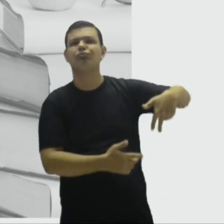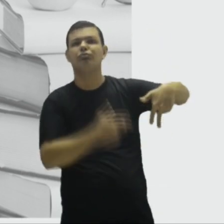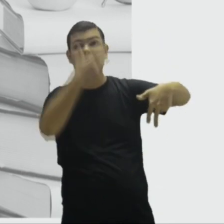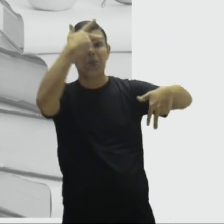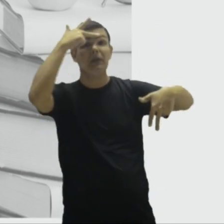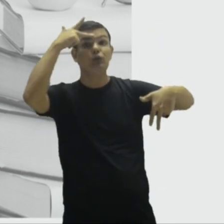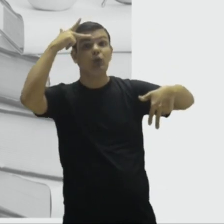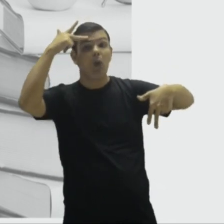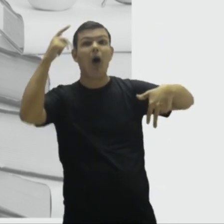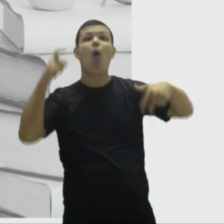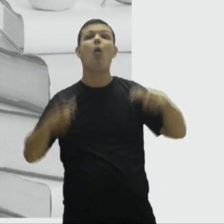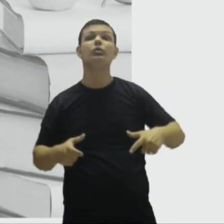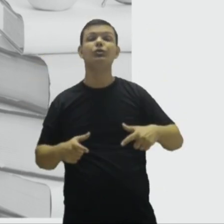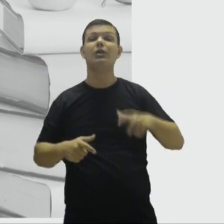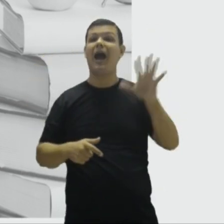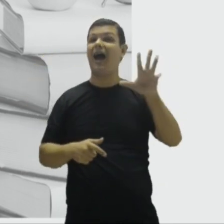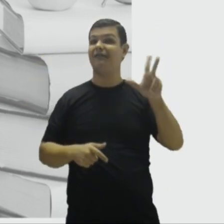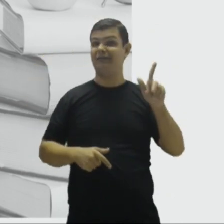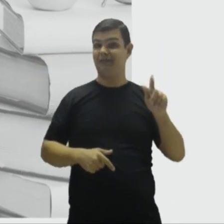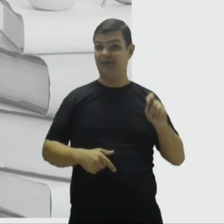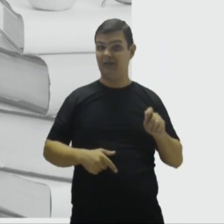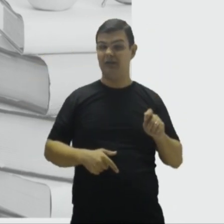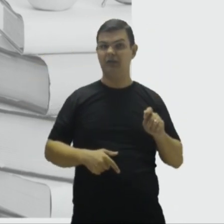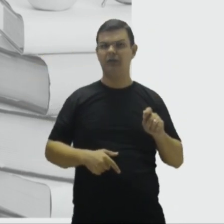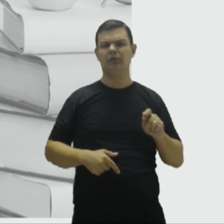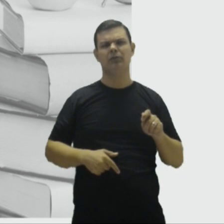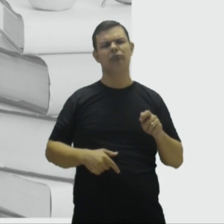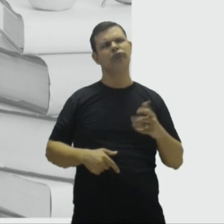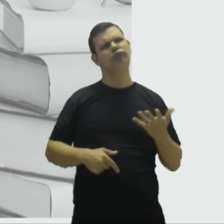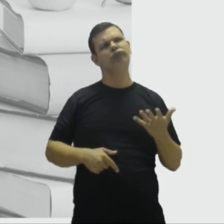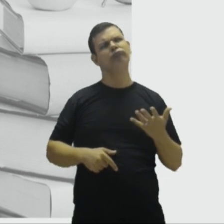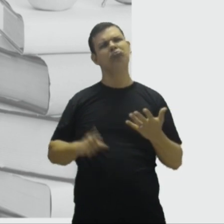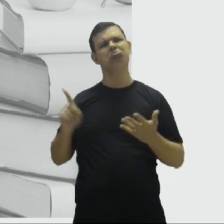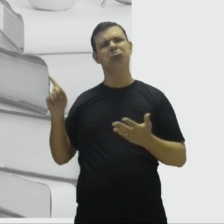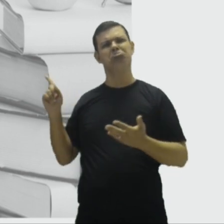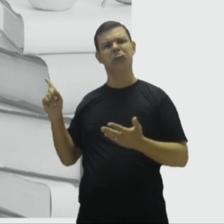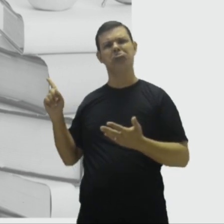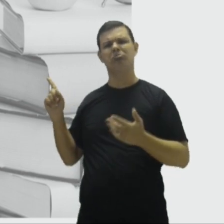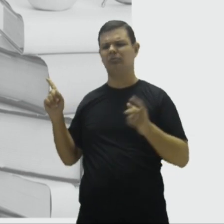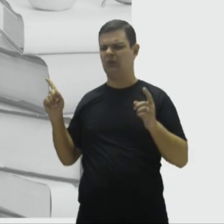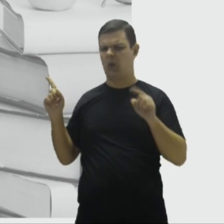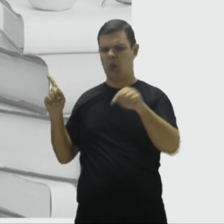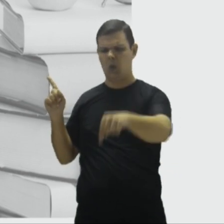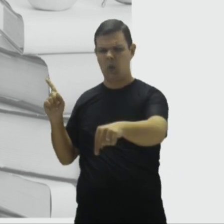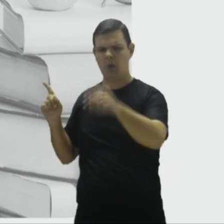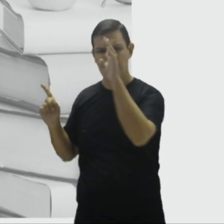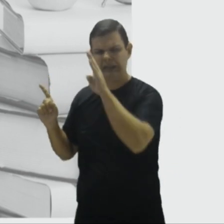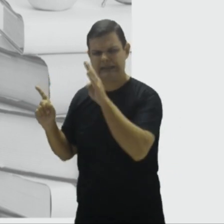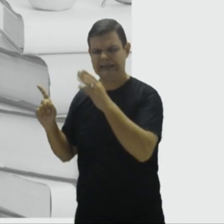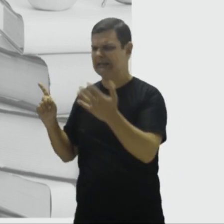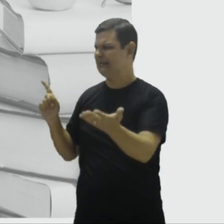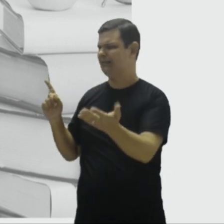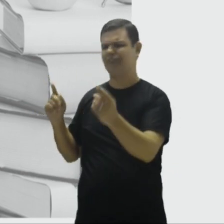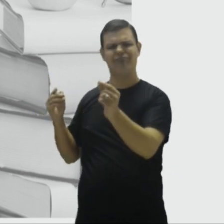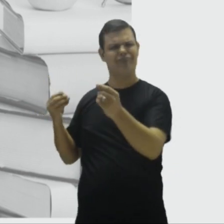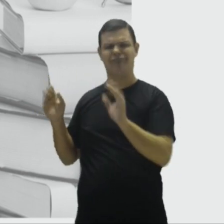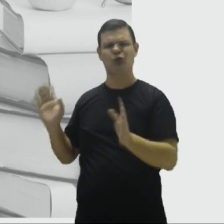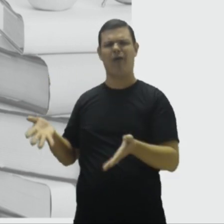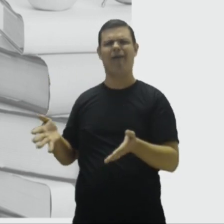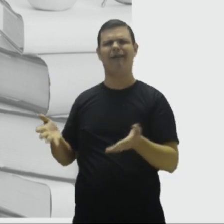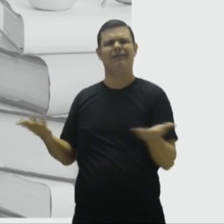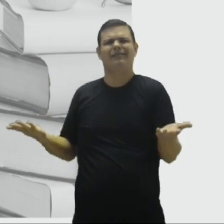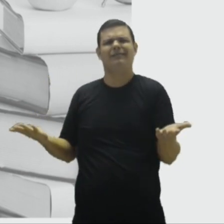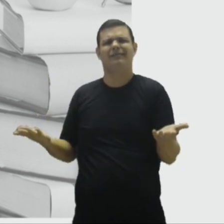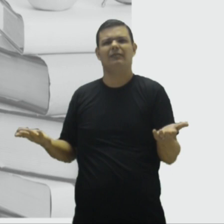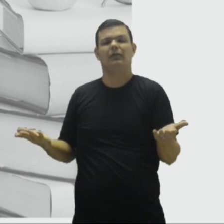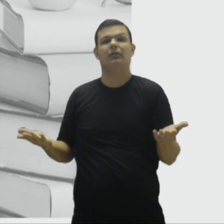africana. Ah, professor, mas então se surgiu lá, então como é que surgiu primeiro aqui no Brasil? Os índios já estavam aqui. Tem historiadores